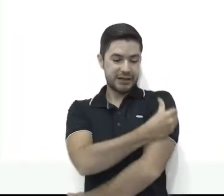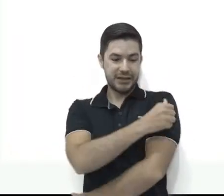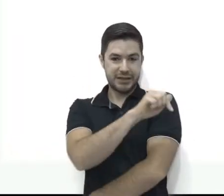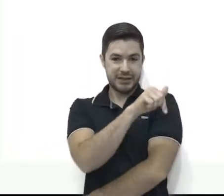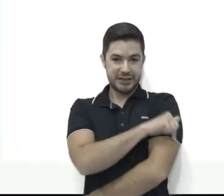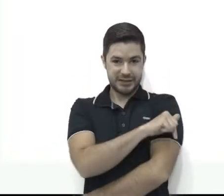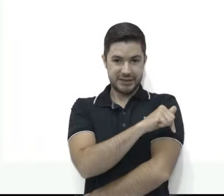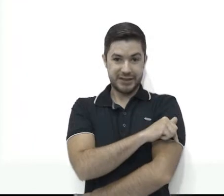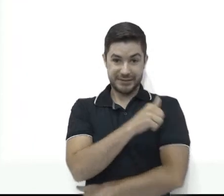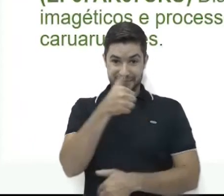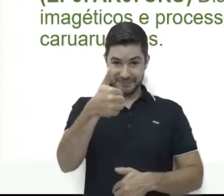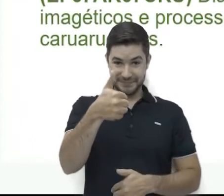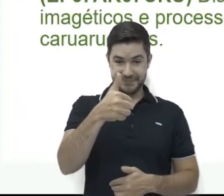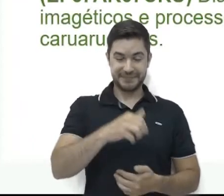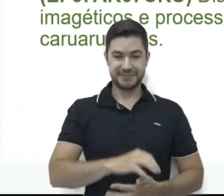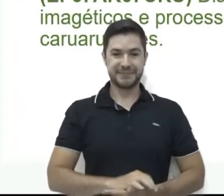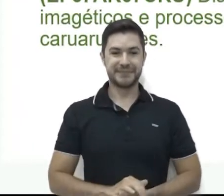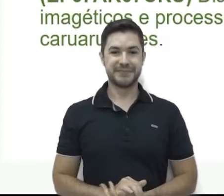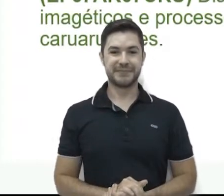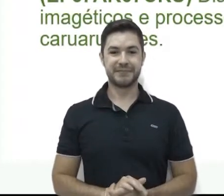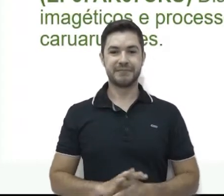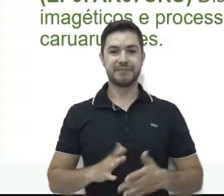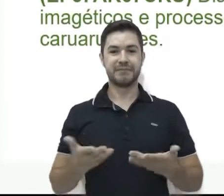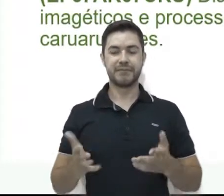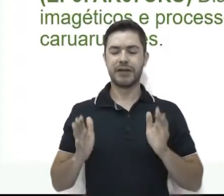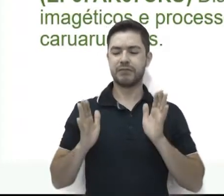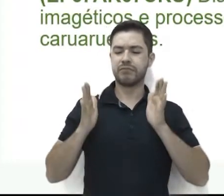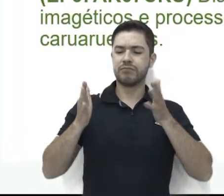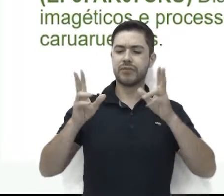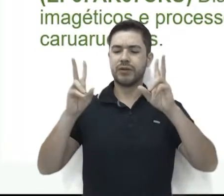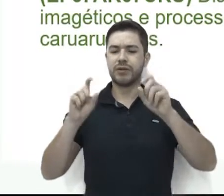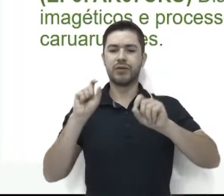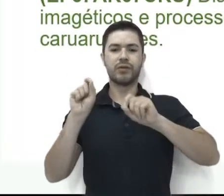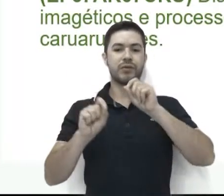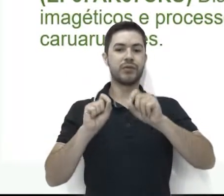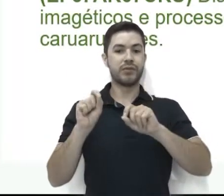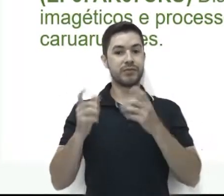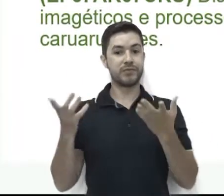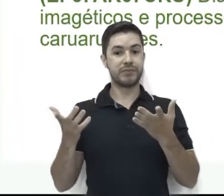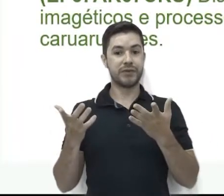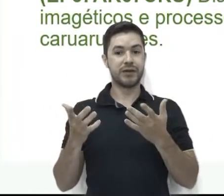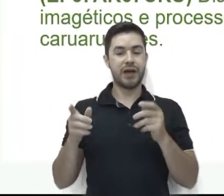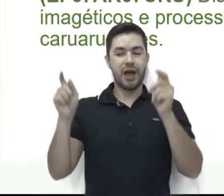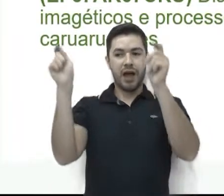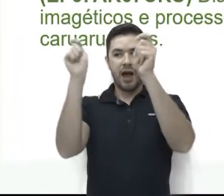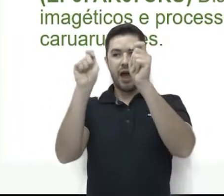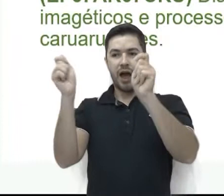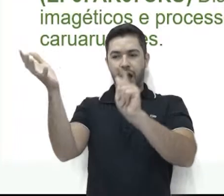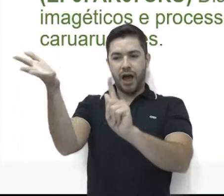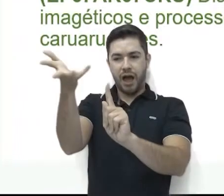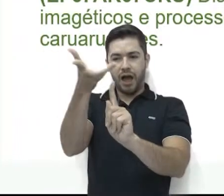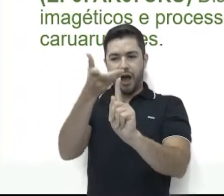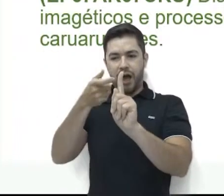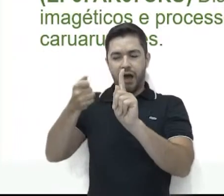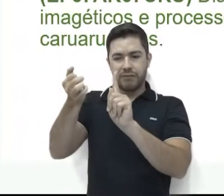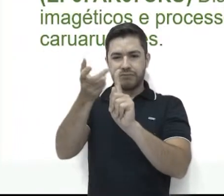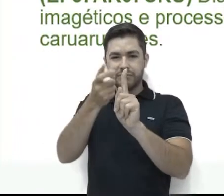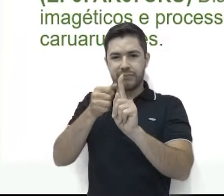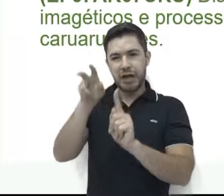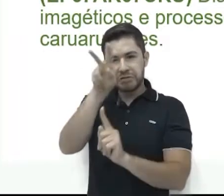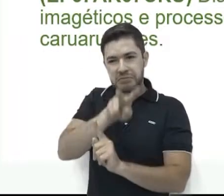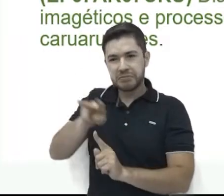ano do ensino fundamental. E o campo temático desse caderno foram as artes visuais. Os objetos de